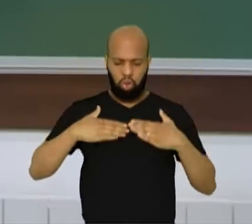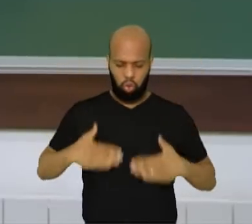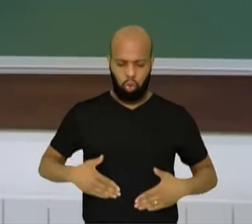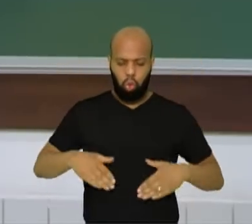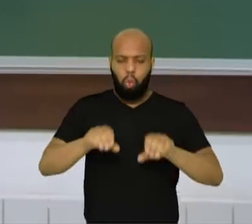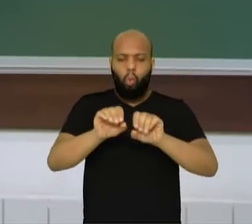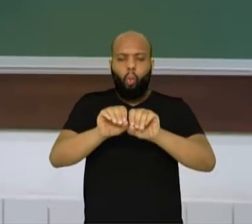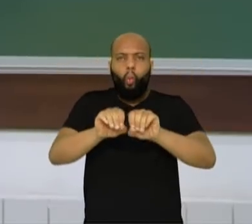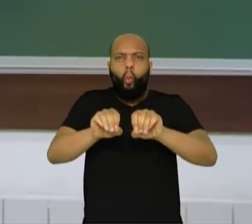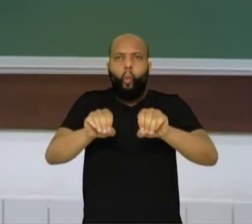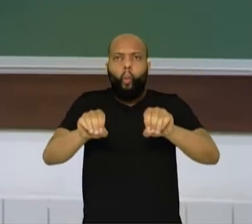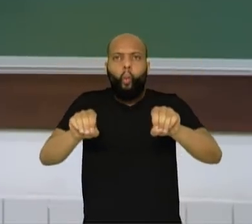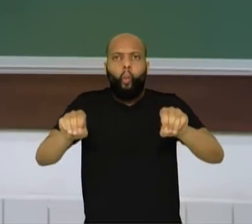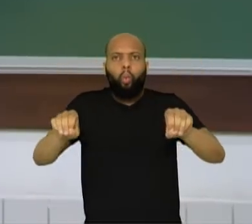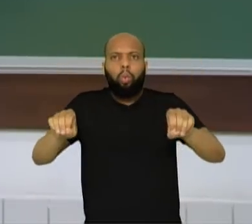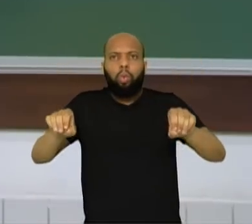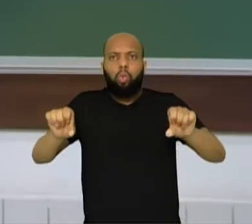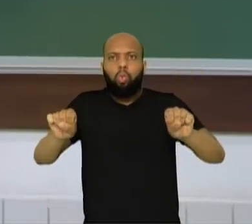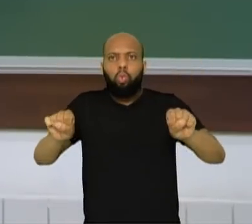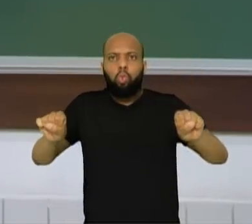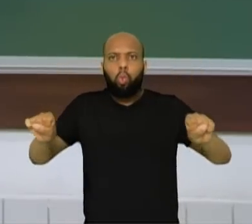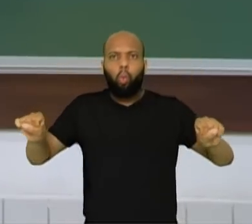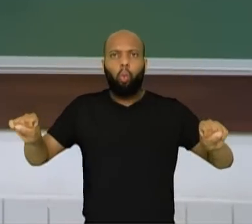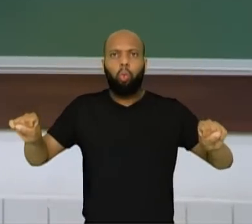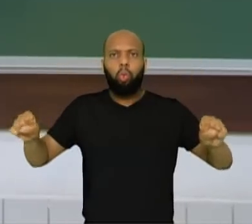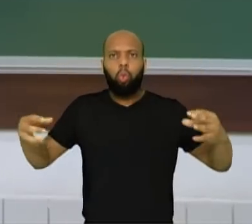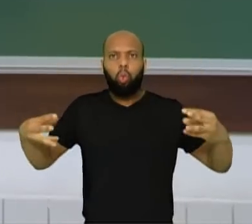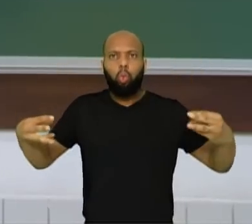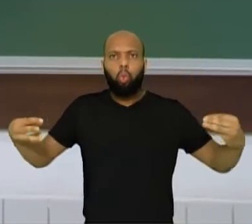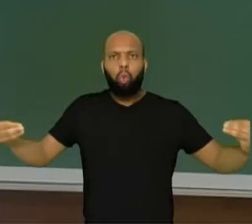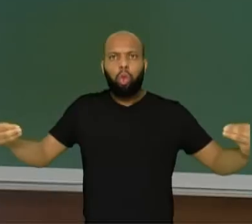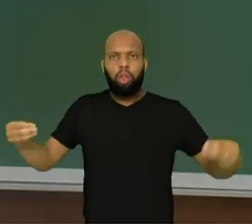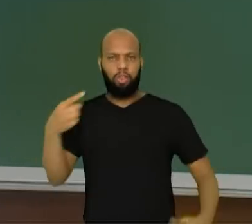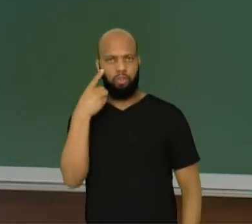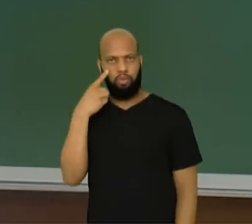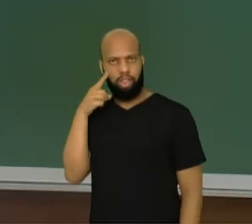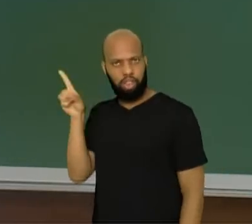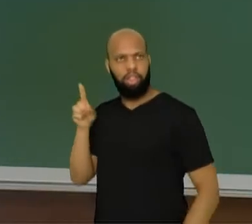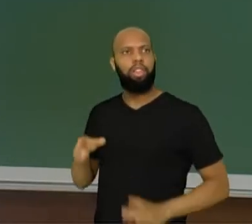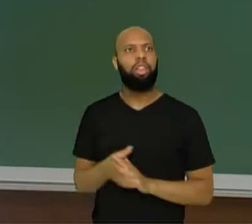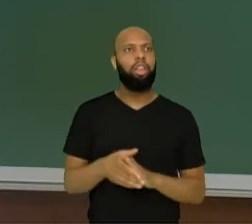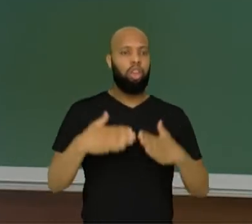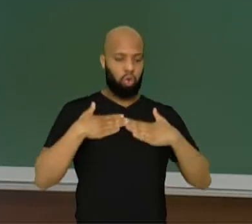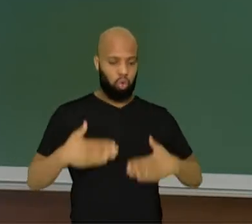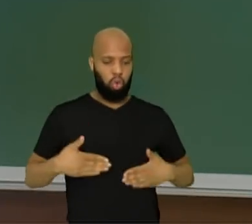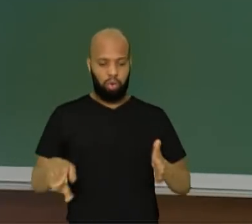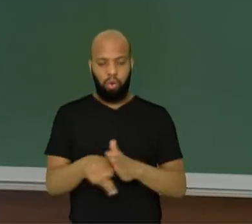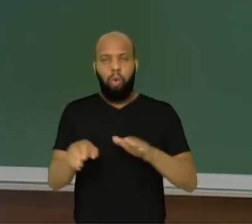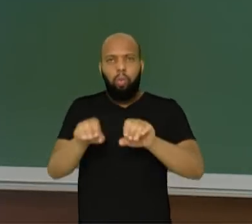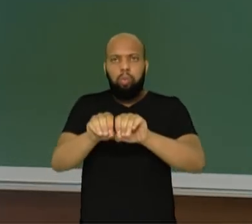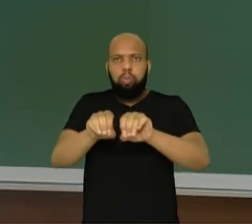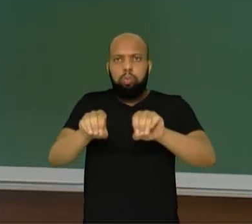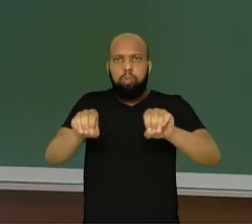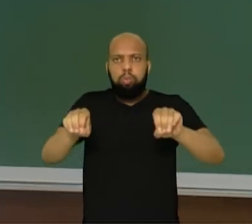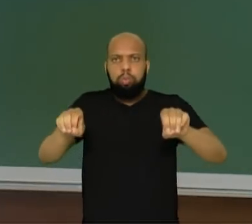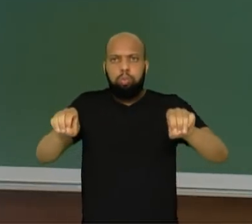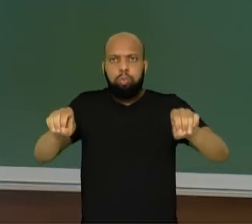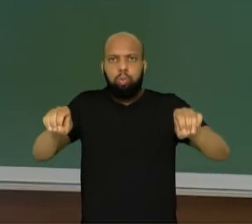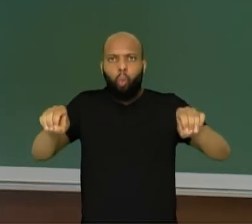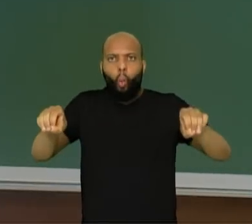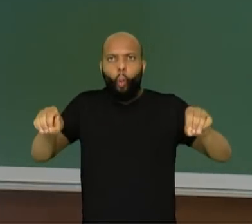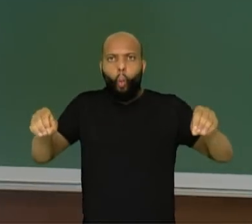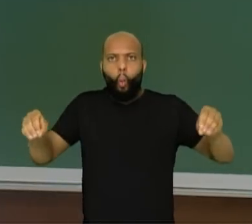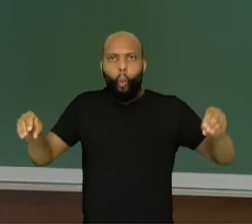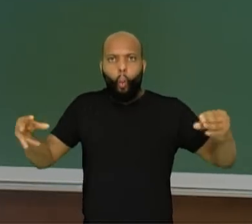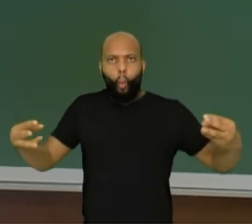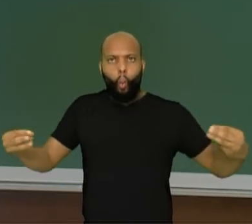quê? Afilado nas pontas, cilíndrico. Vamos ver na nossa tela? Corpo cilíndrico e alongado. É uma característica